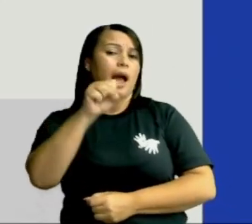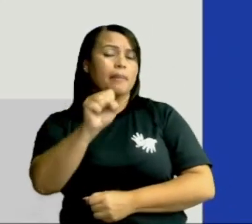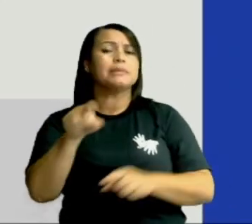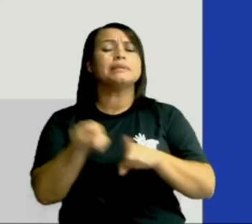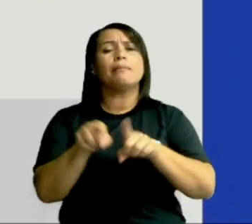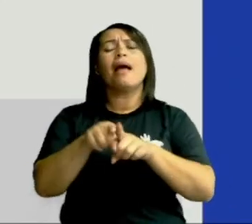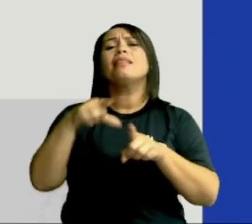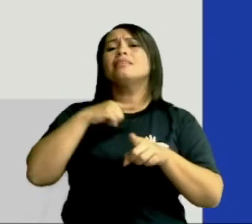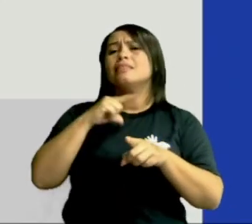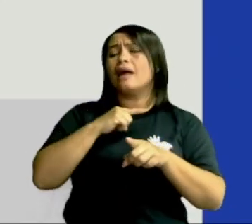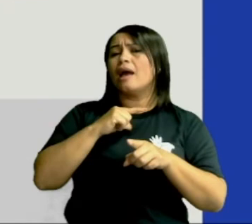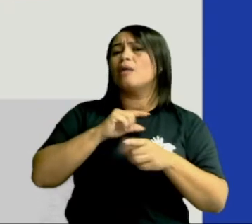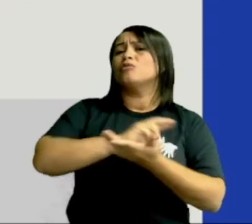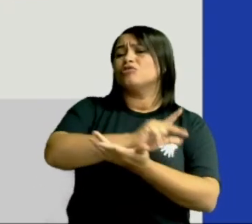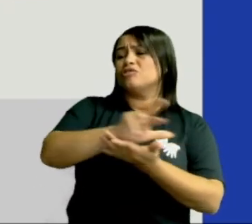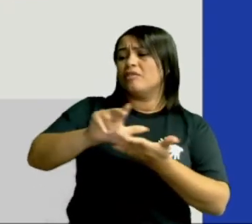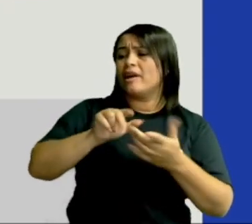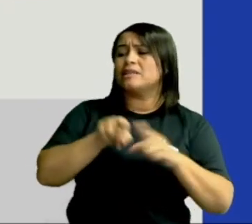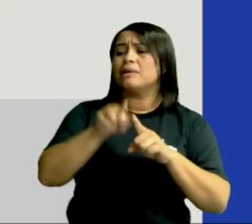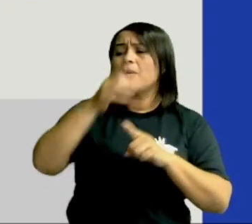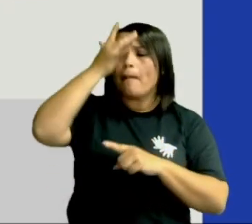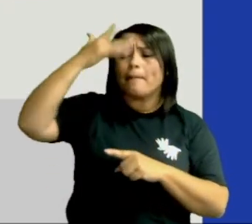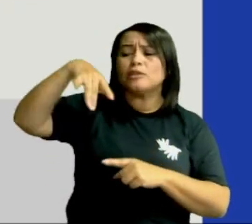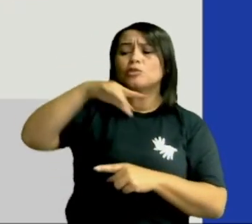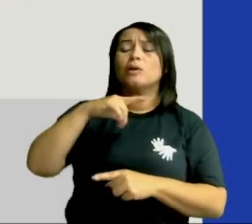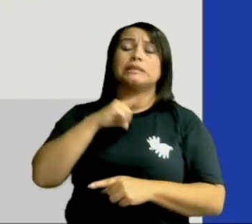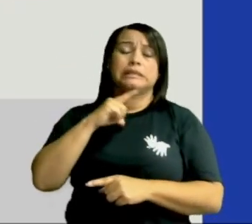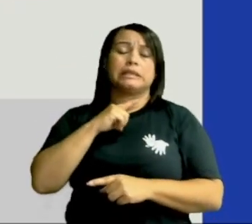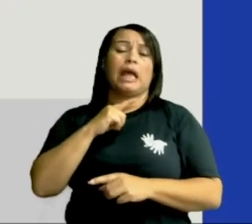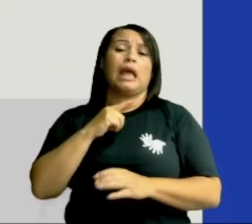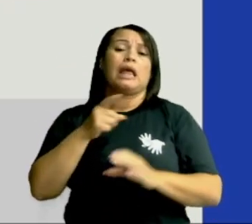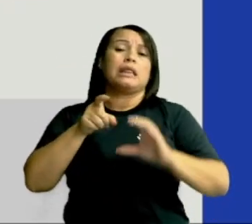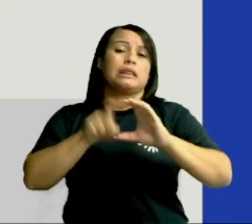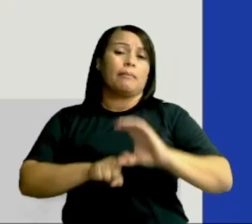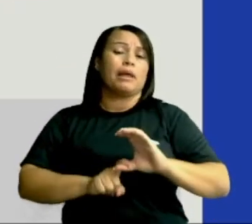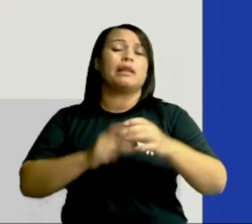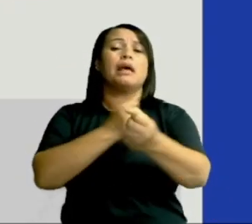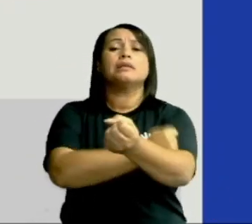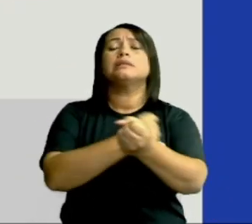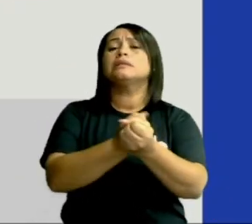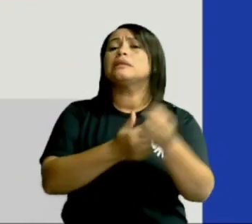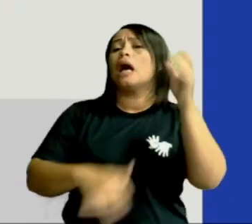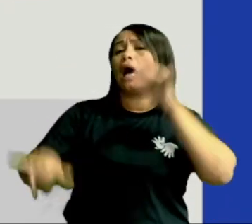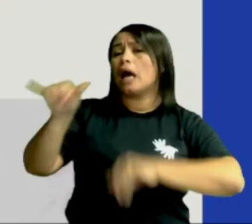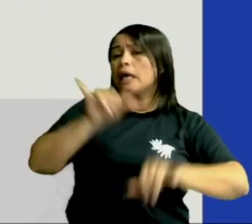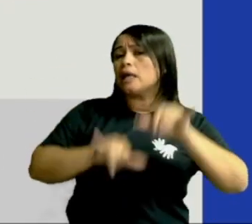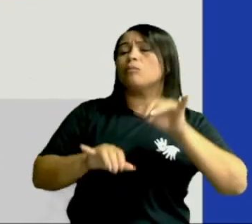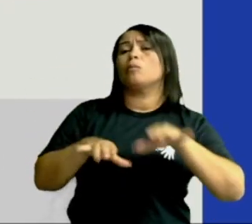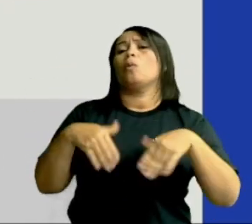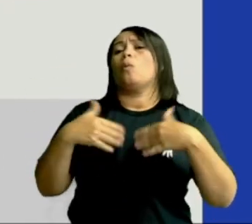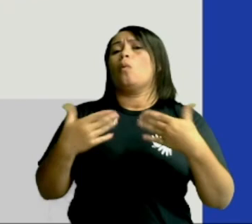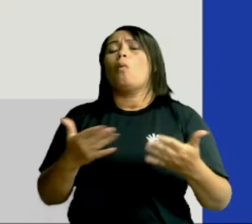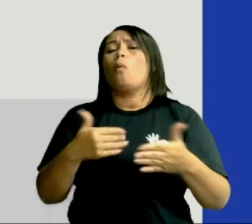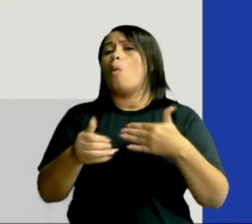instituições de recuperação de dependentes químicos, tanto dependentes de todo tipo de dependente químico,